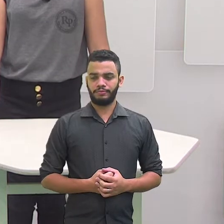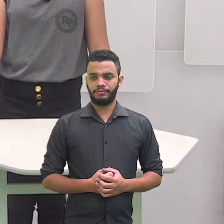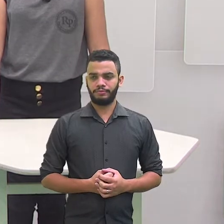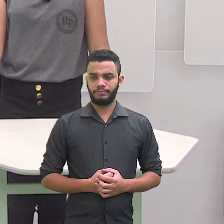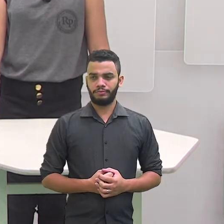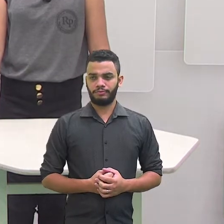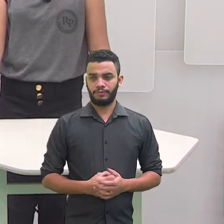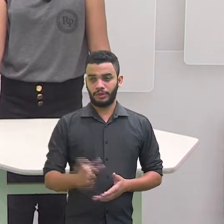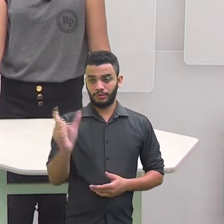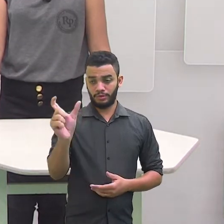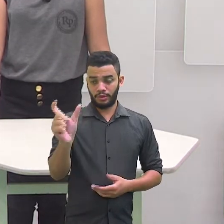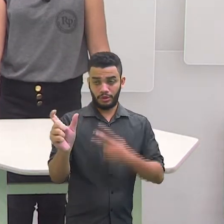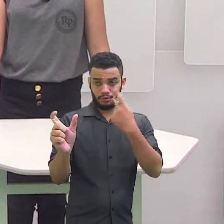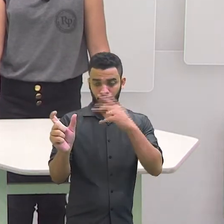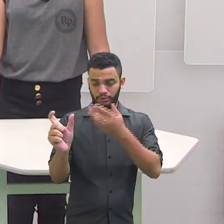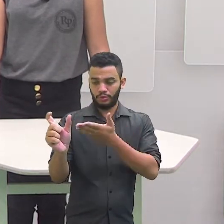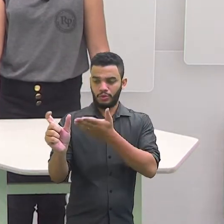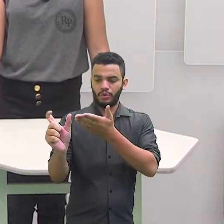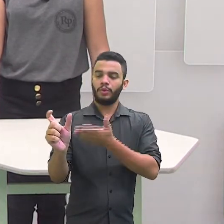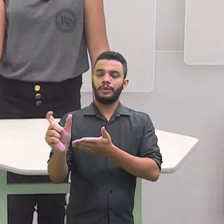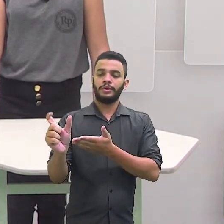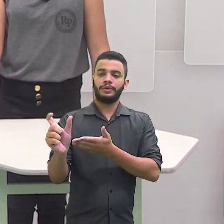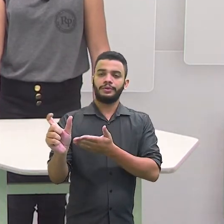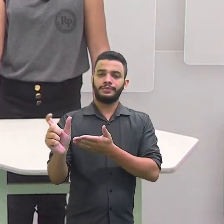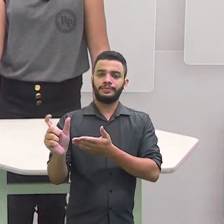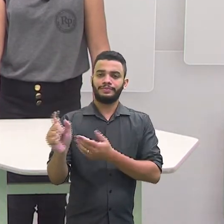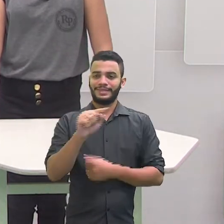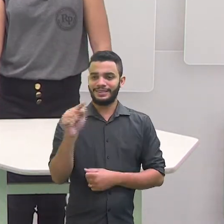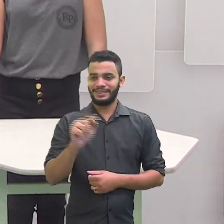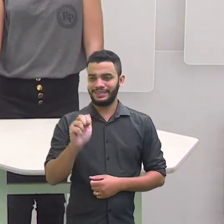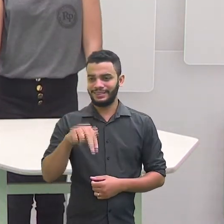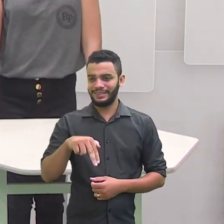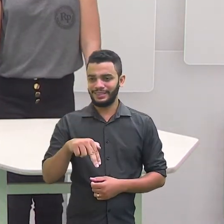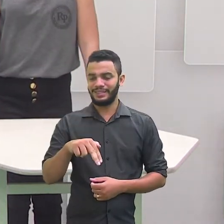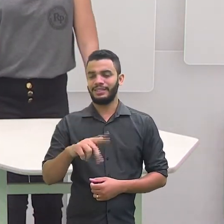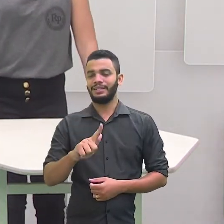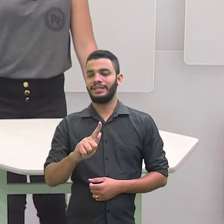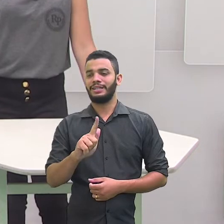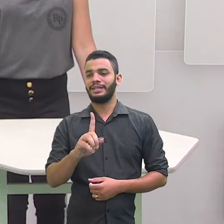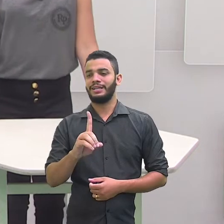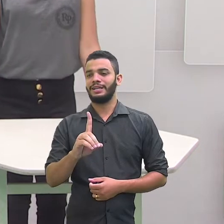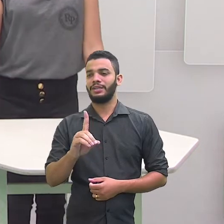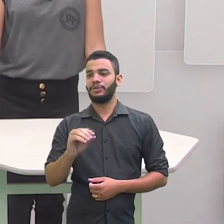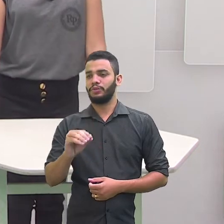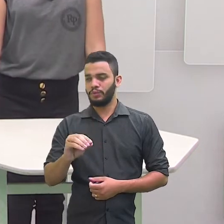A próxima palavra é zangado.